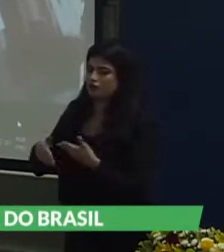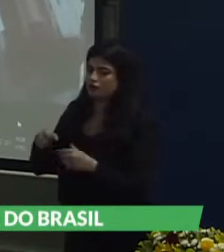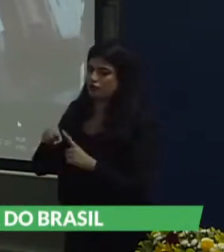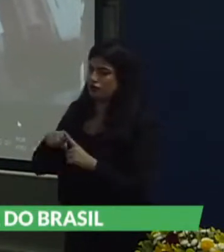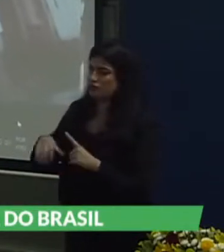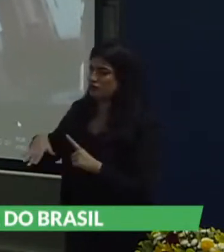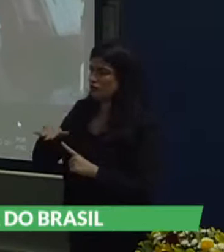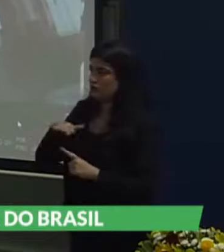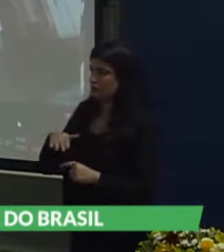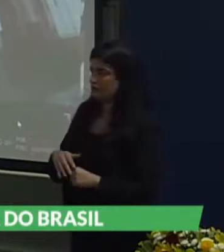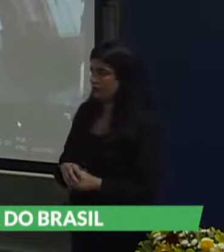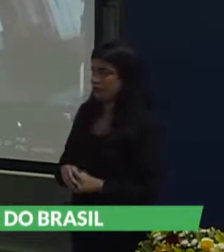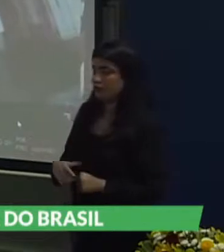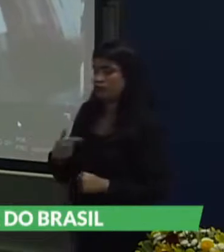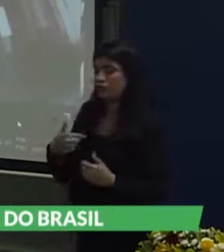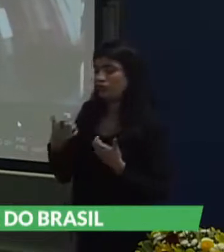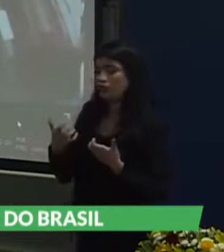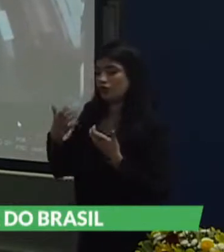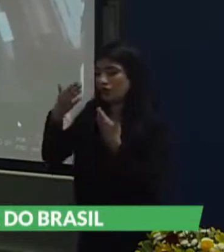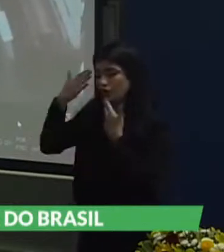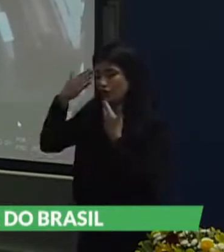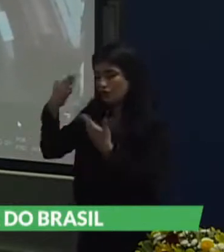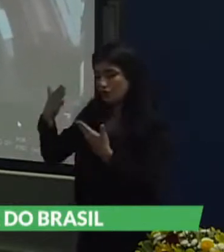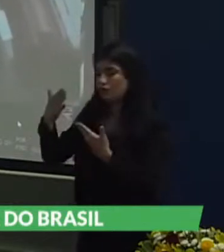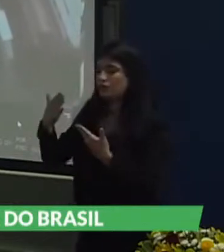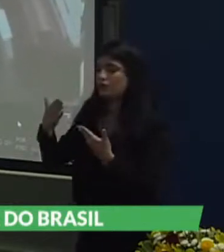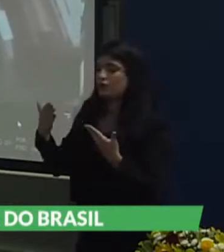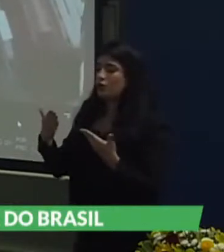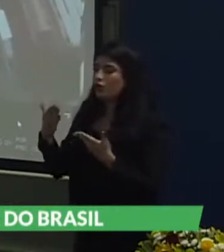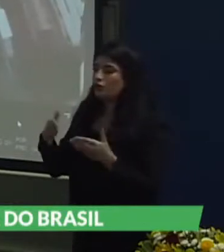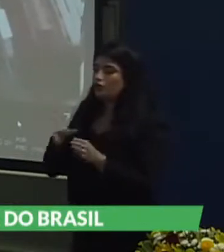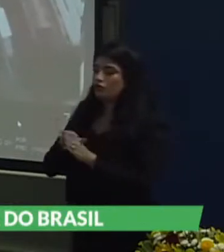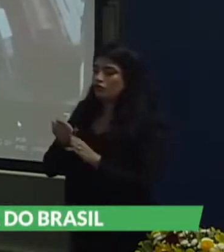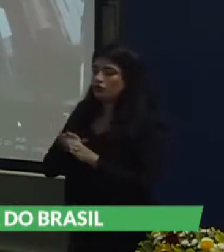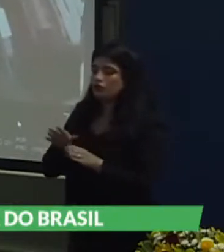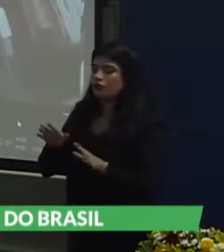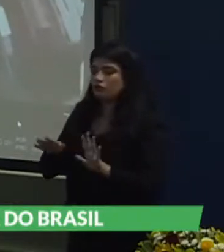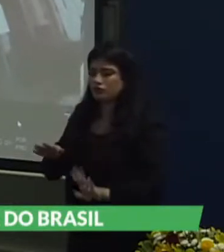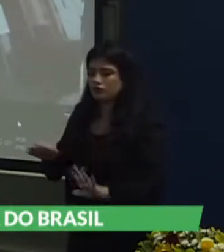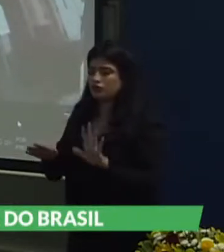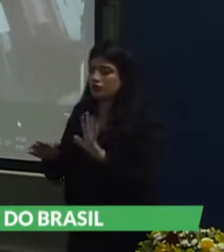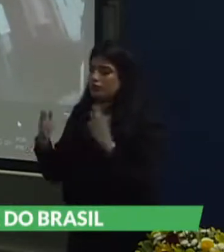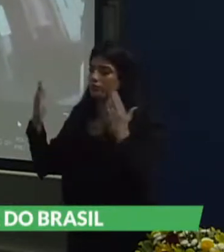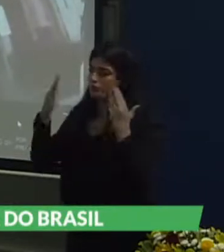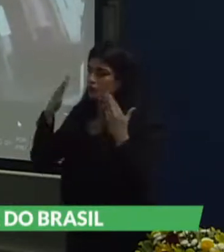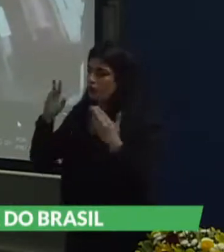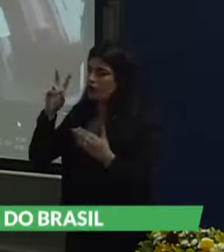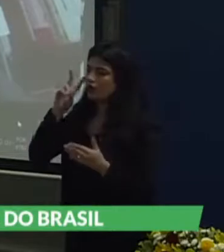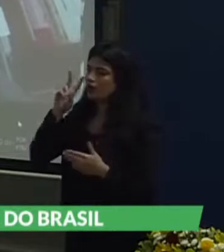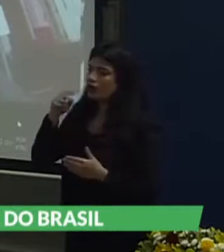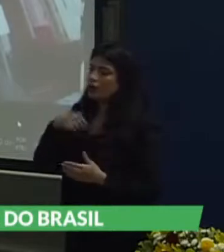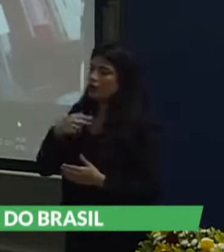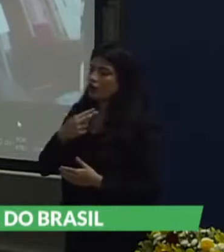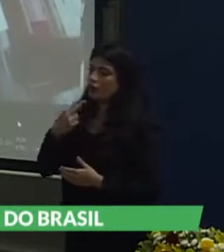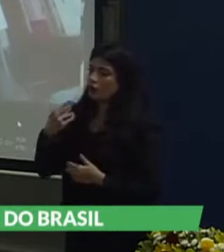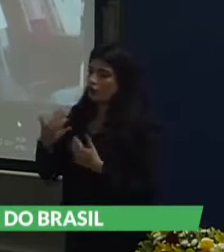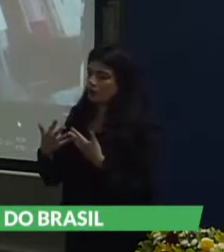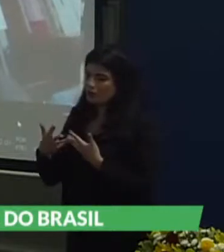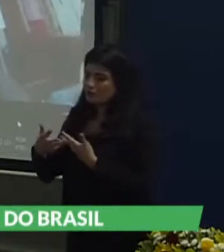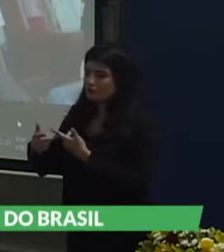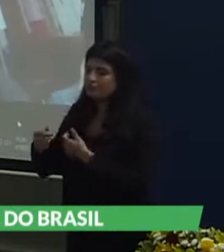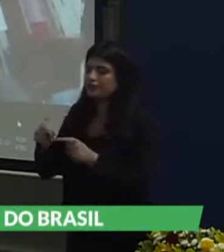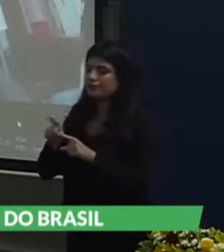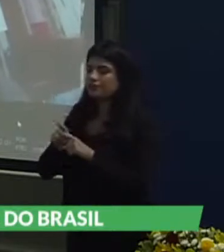sociais. Eu queria agradecer muito ao Conselho Regional de Psicologia pela lembrança do meu nome